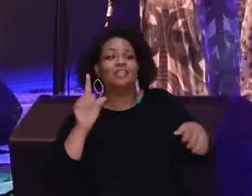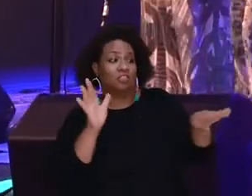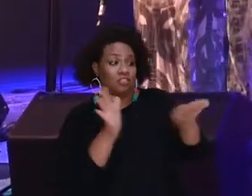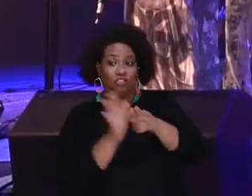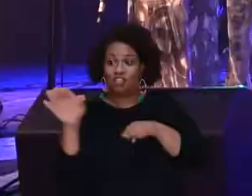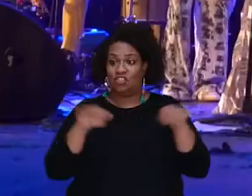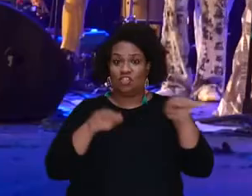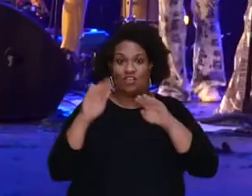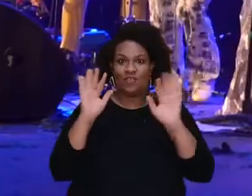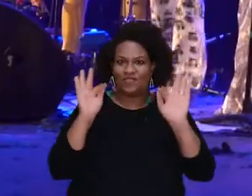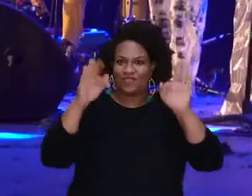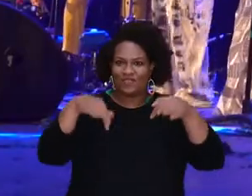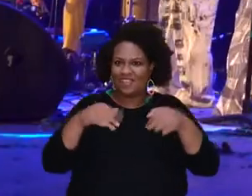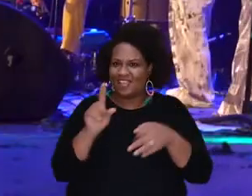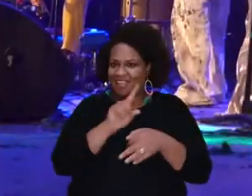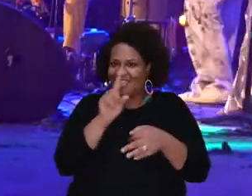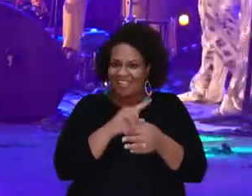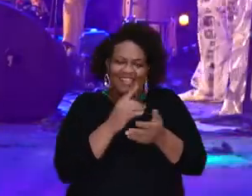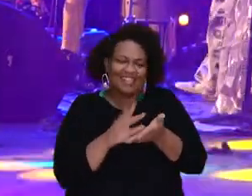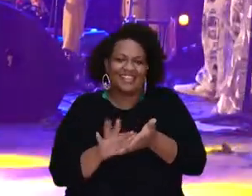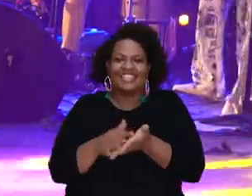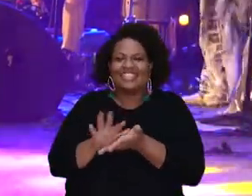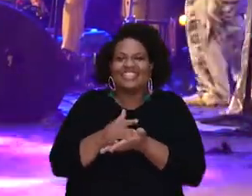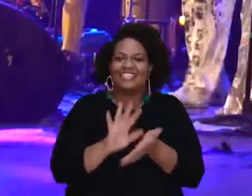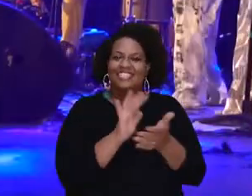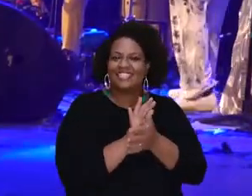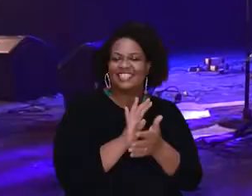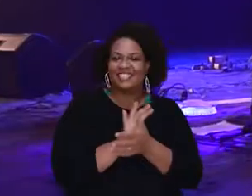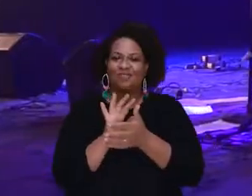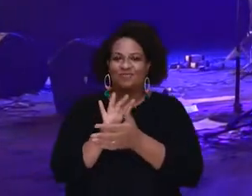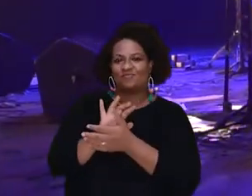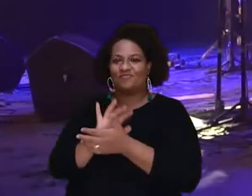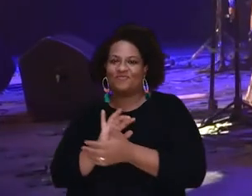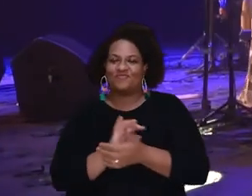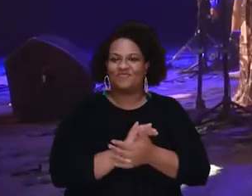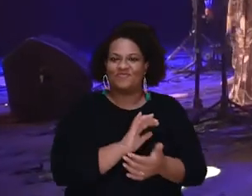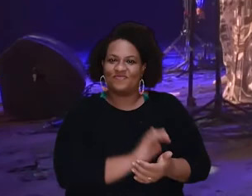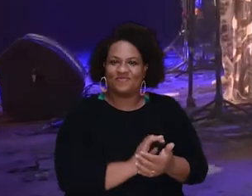fim. Rala coco chegou com Aurinha, hoje a festa não vai mais ter fim.